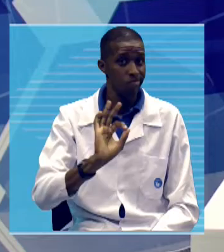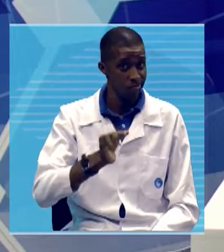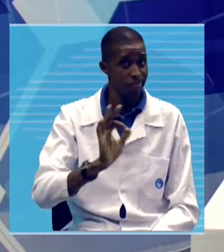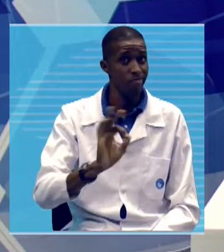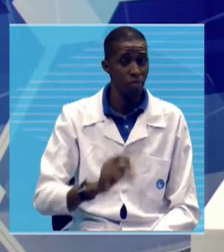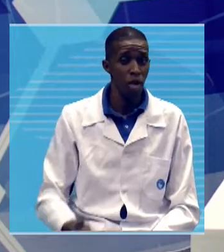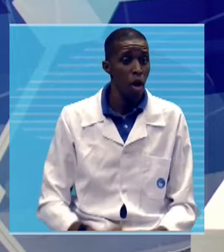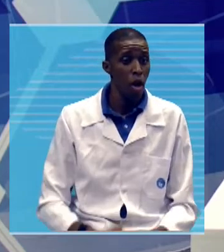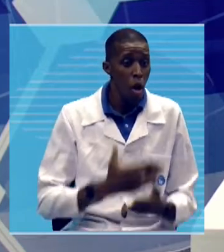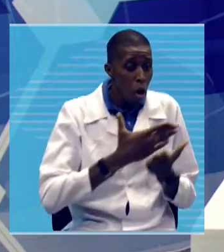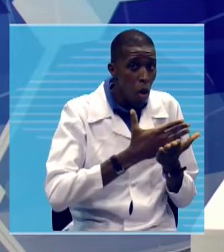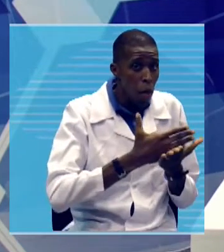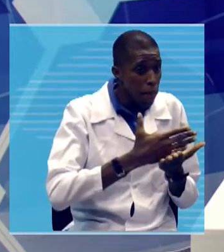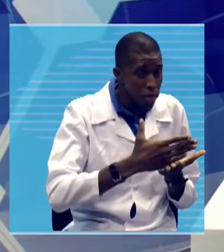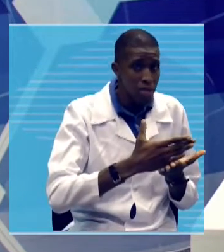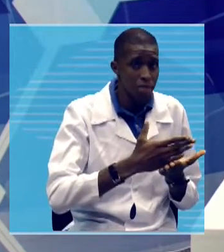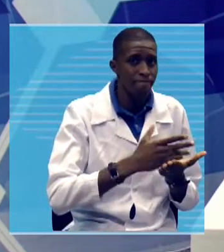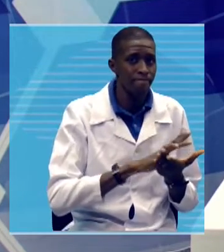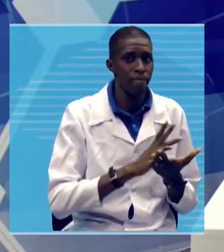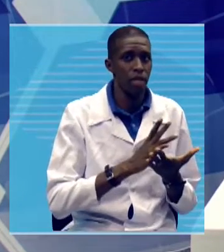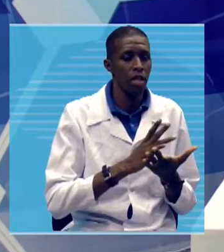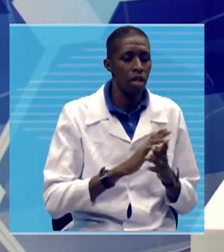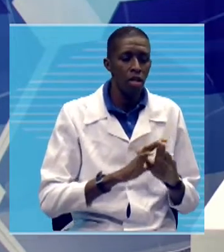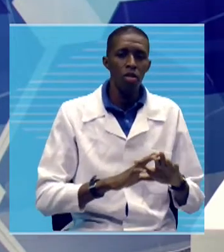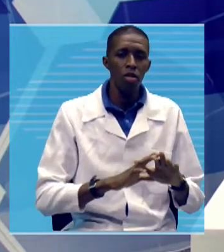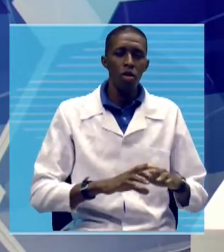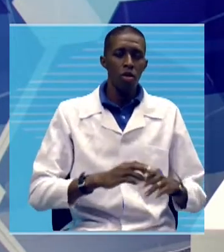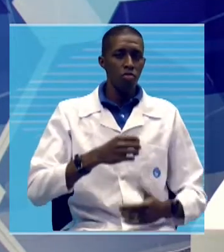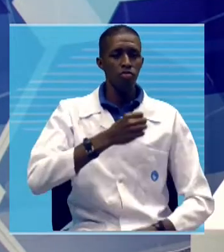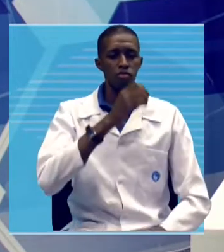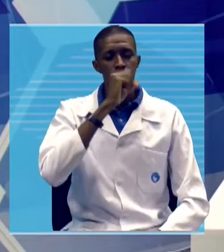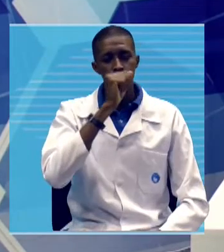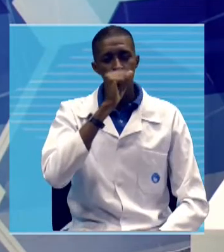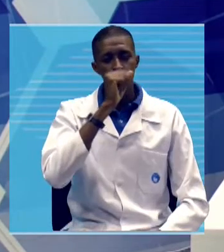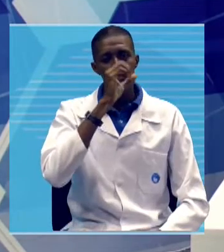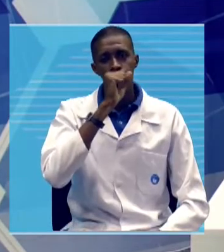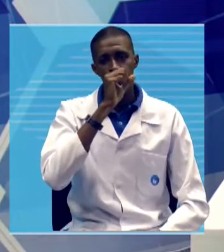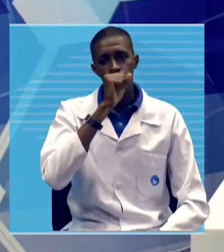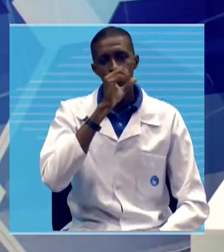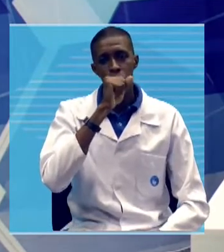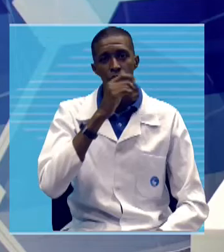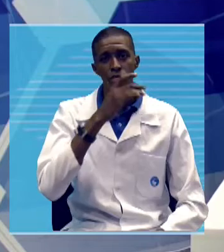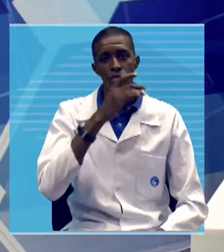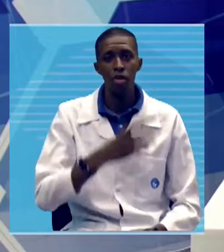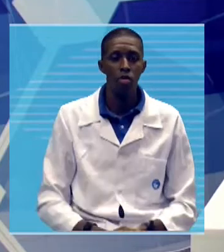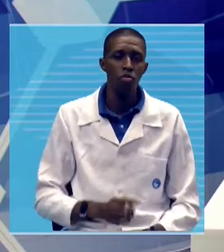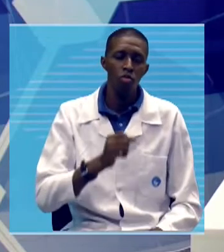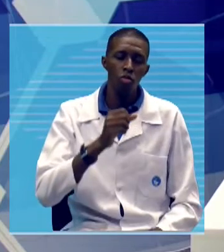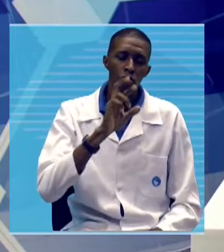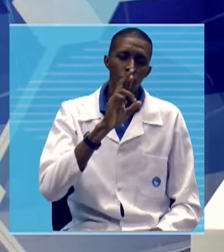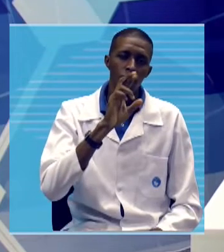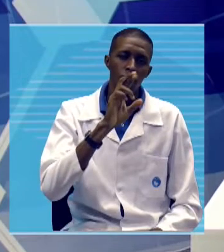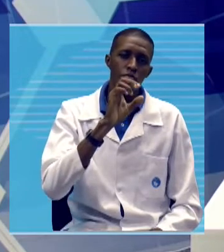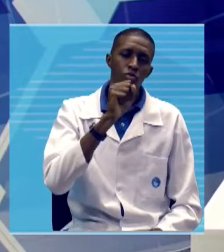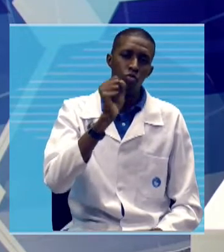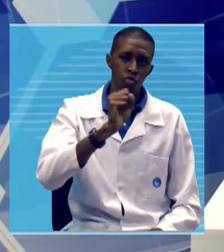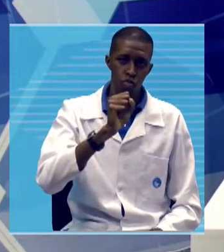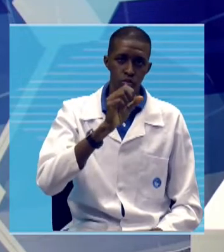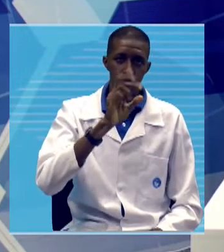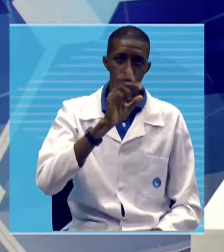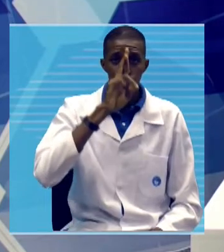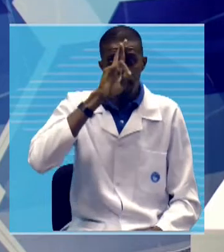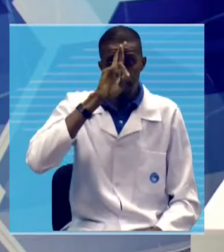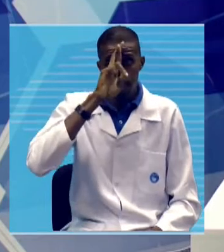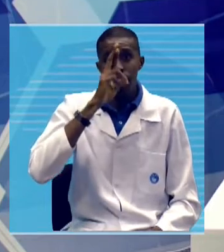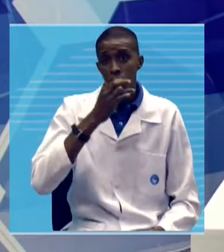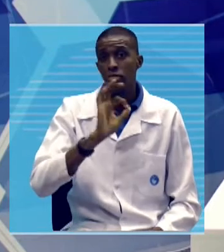Sábado 8 horas da manhã não perca viu Sábado 8 horas da manhã e coisa boa rapaz nosso estado